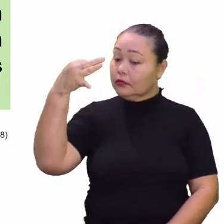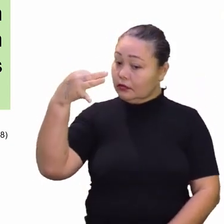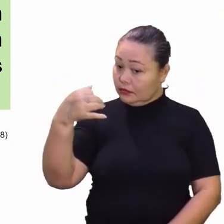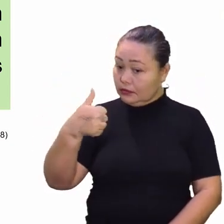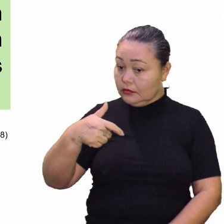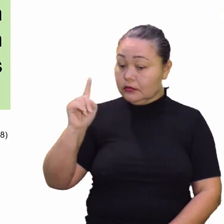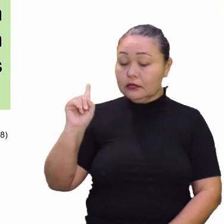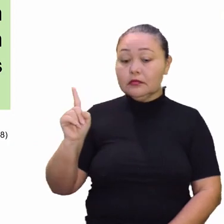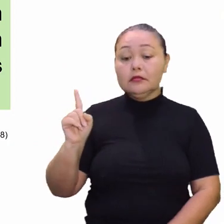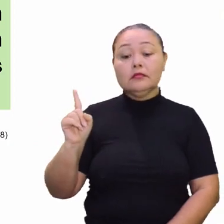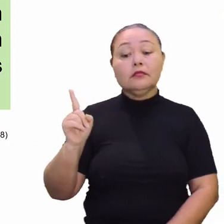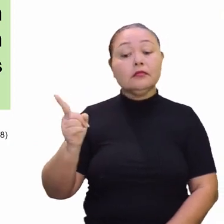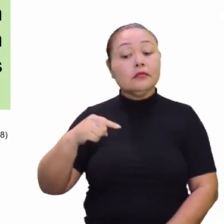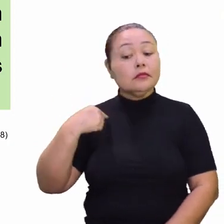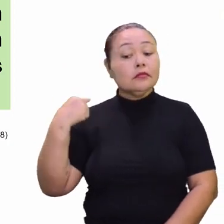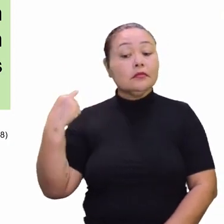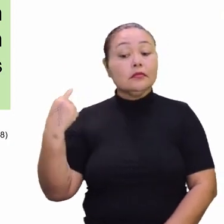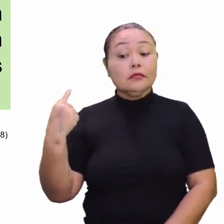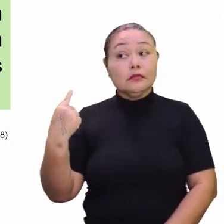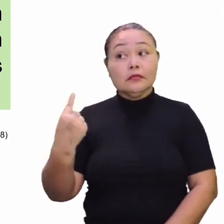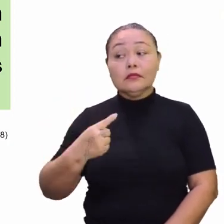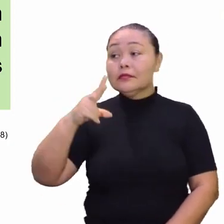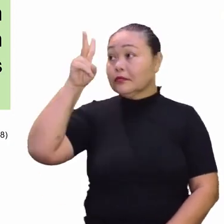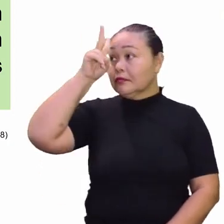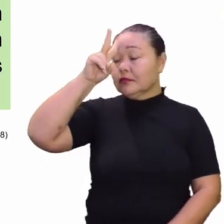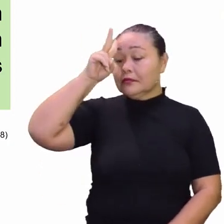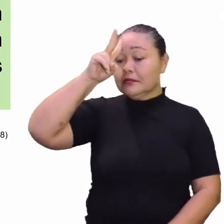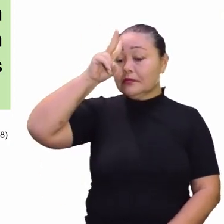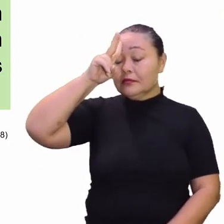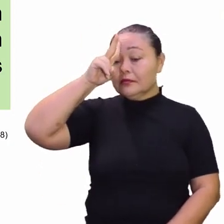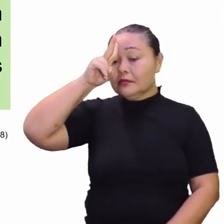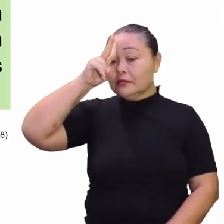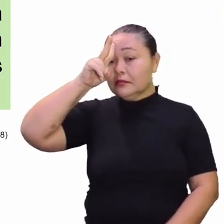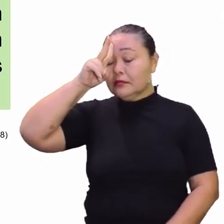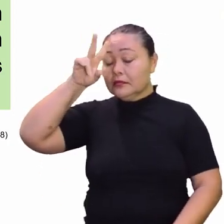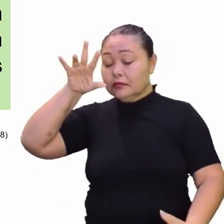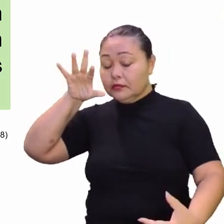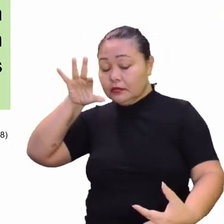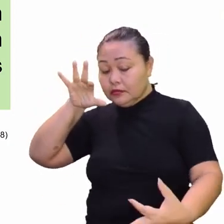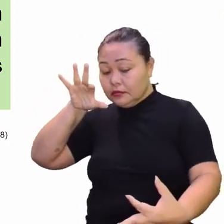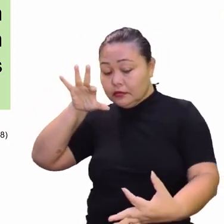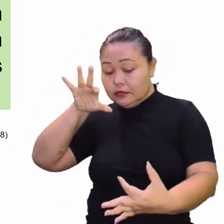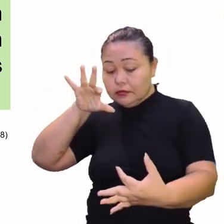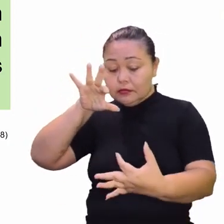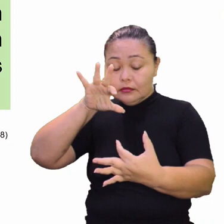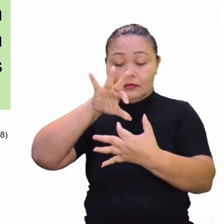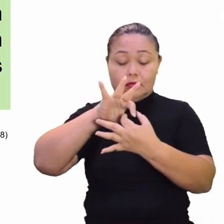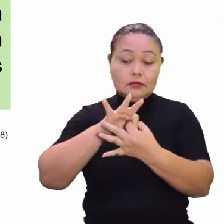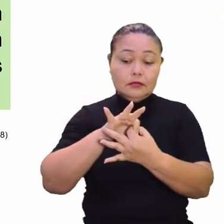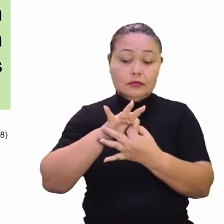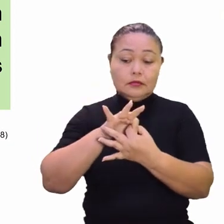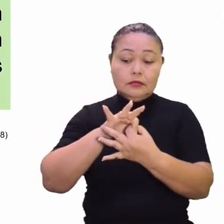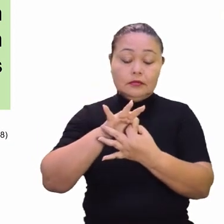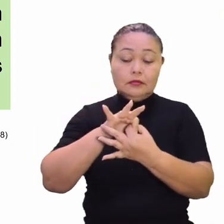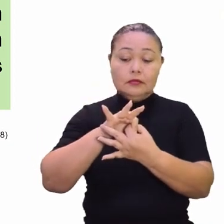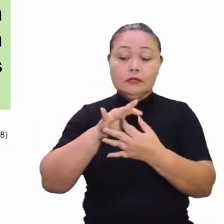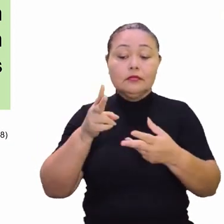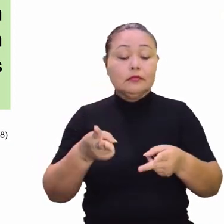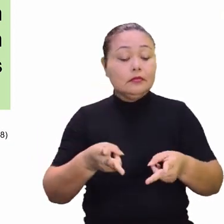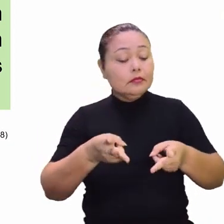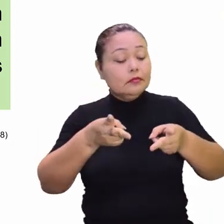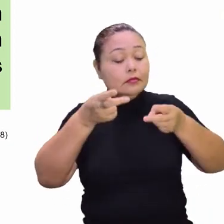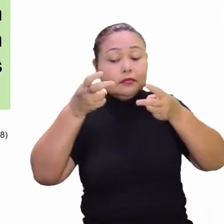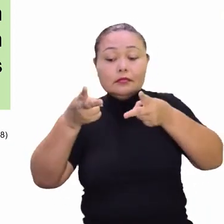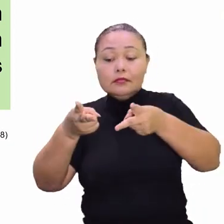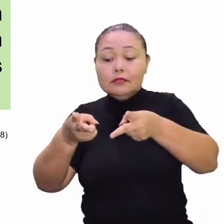Exatamente isso. Nossa história está intrinsecamente ligada à